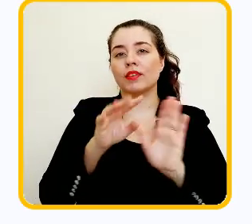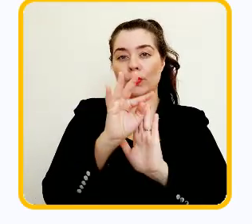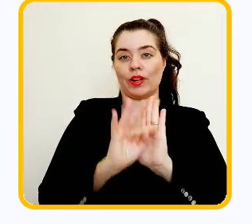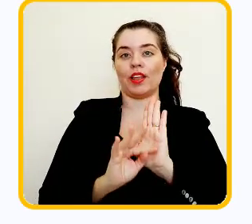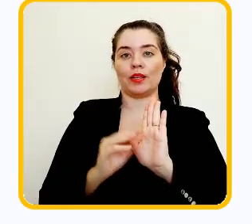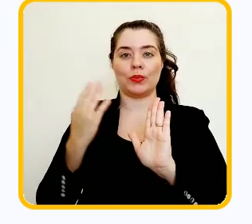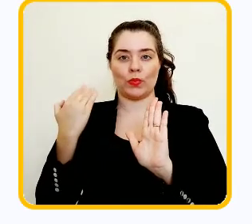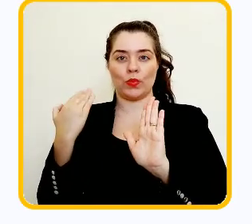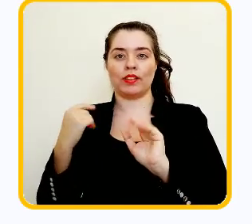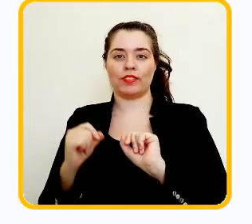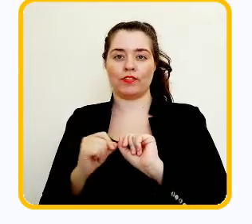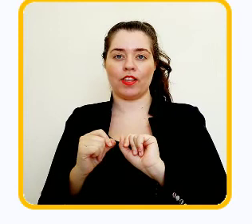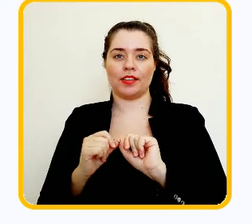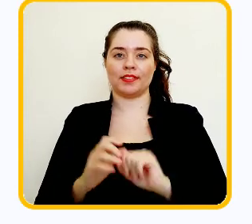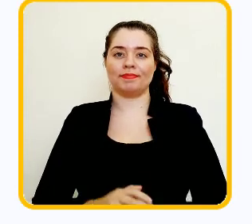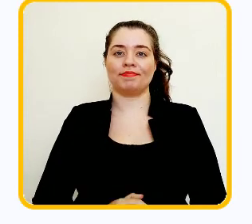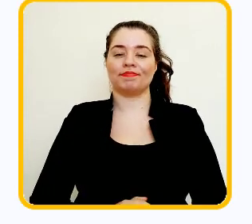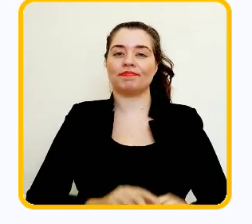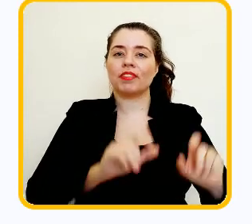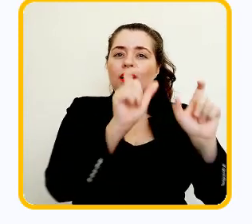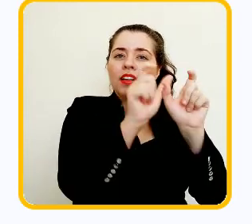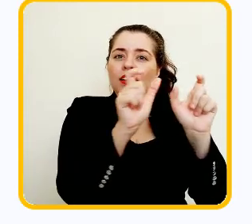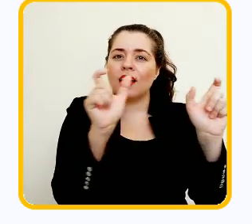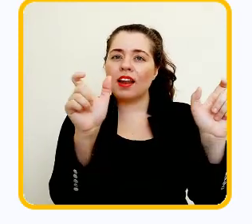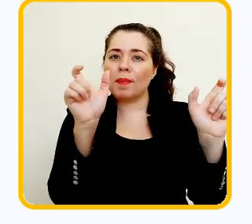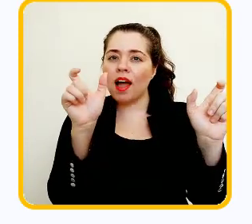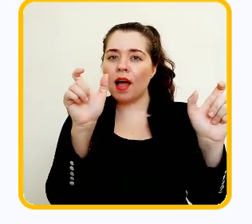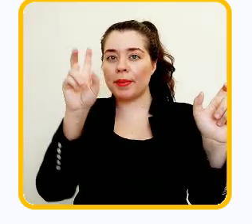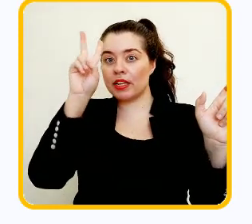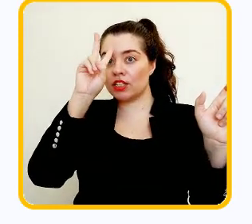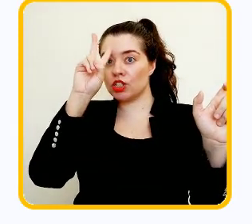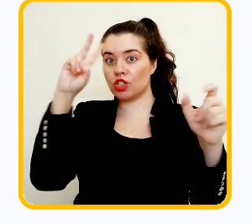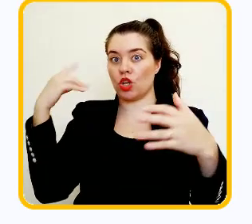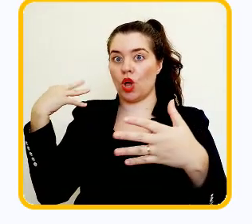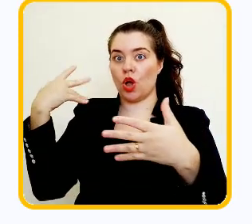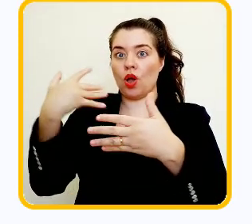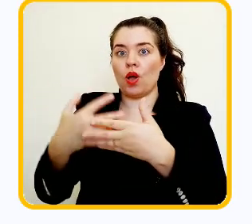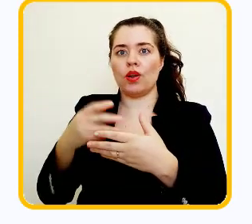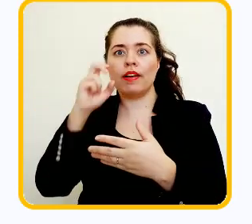Em histórico, é possível visualizar a contribuição